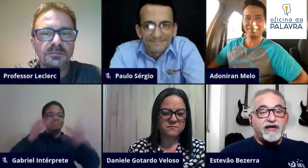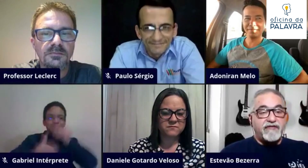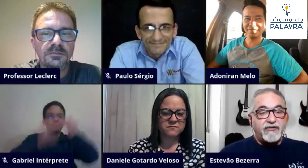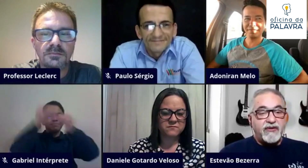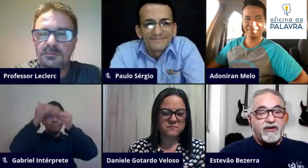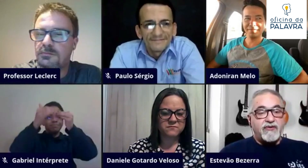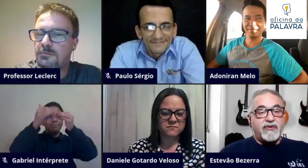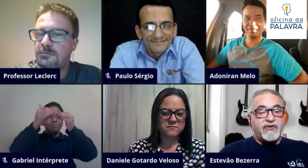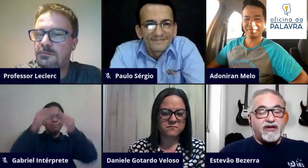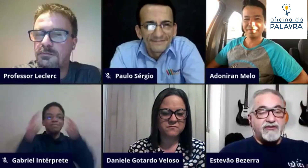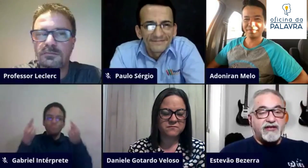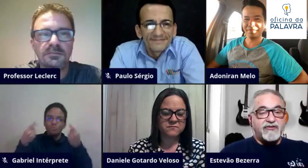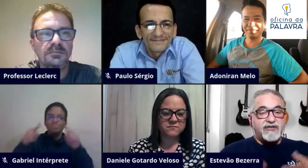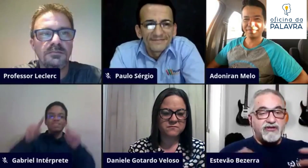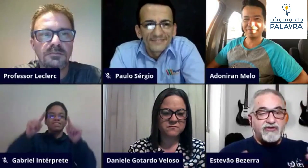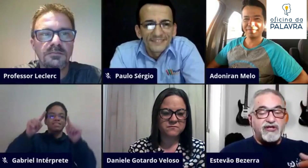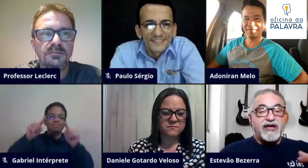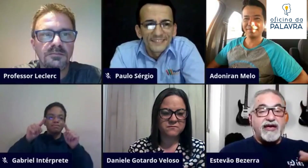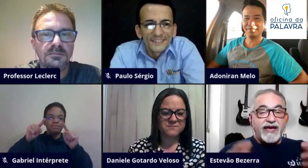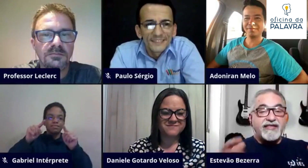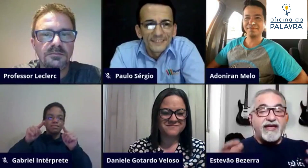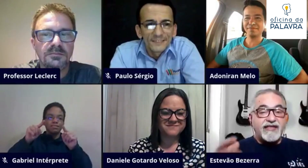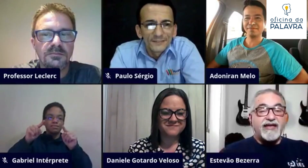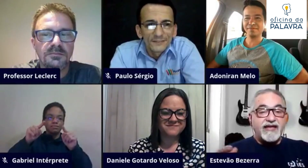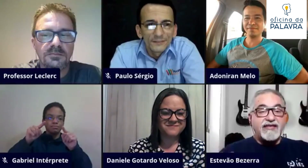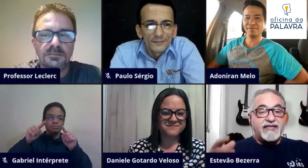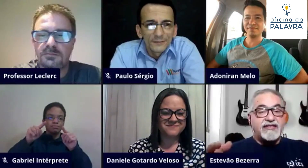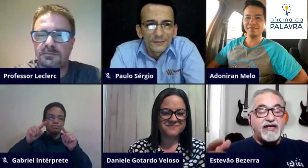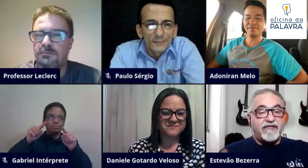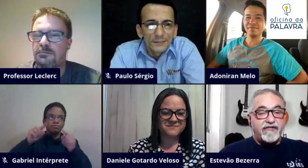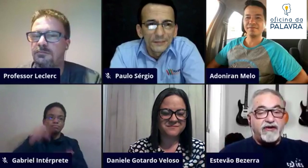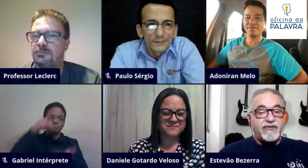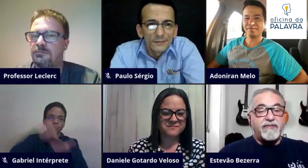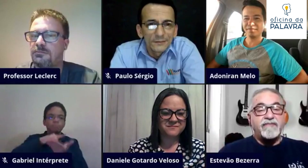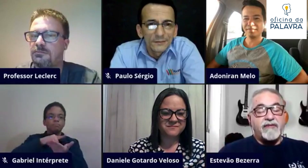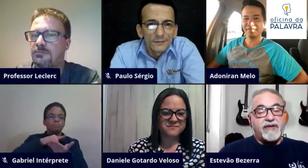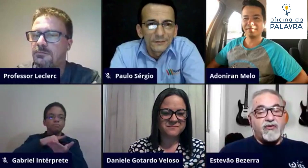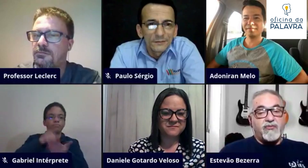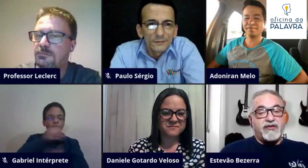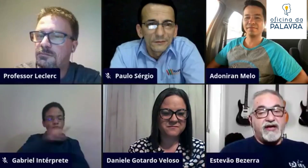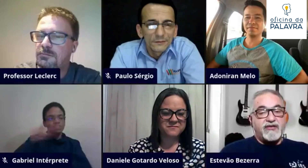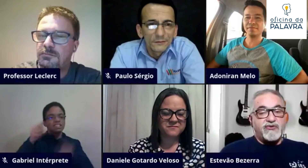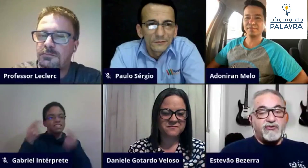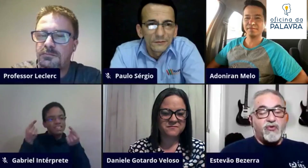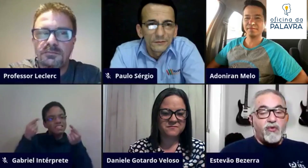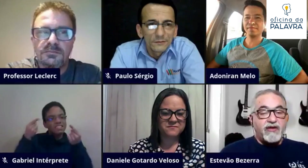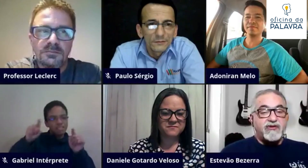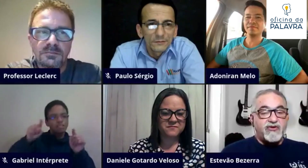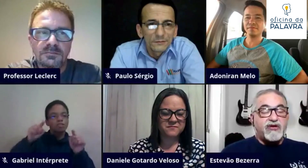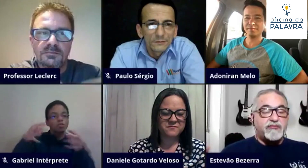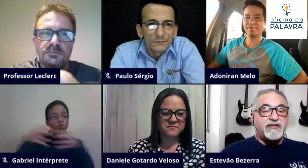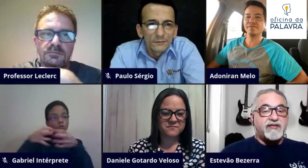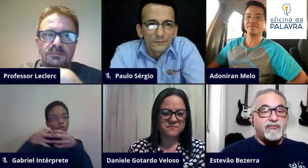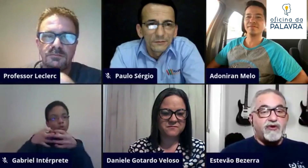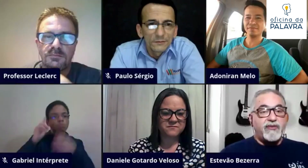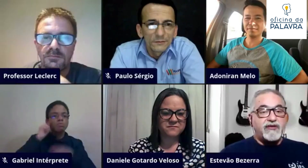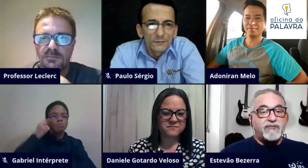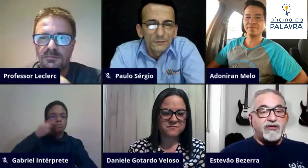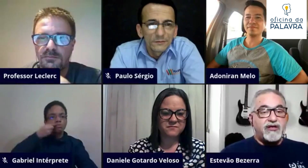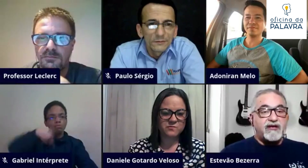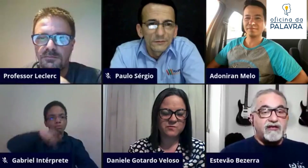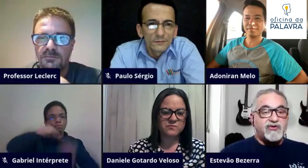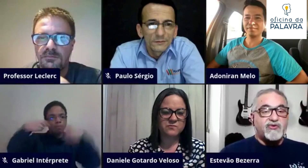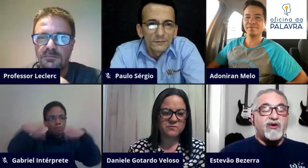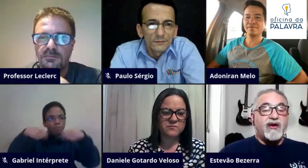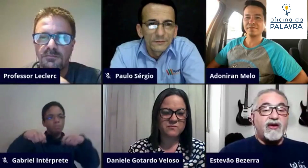Fica o desafio, eu endosso aqui no sentido de entender esse desafio para a comunidade surda, o quanto que nós precisamos